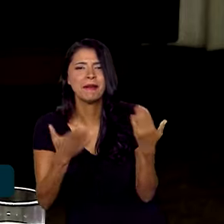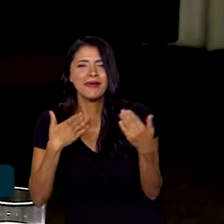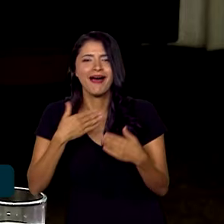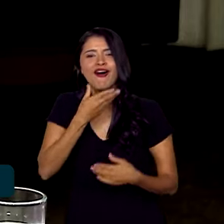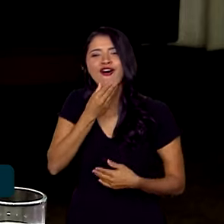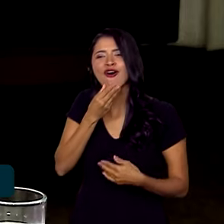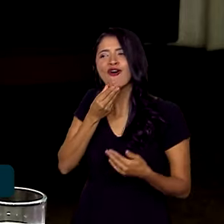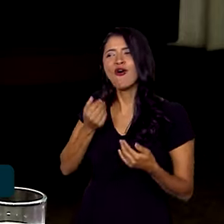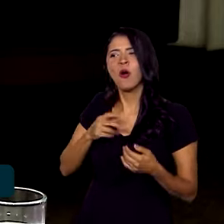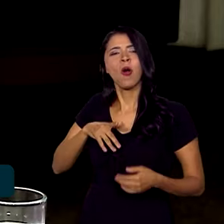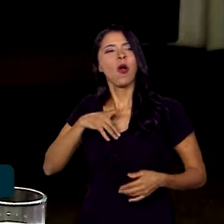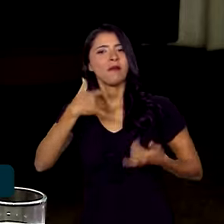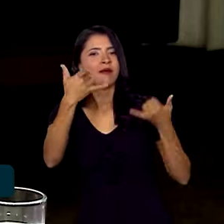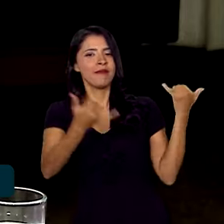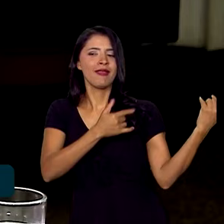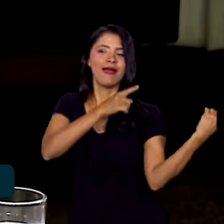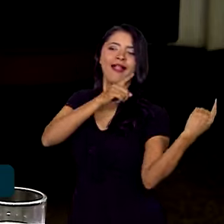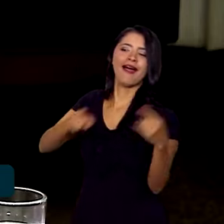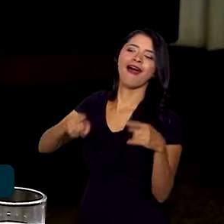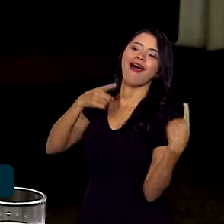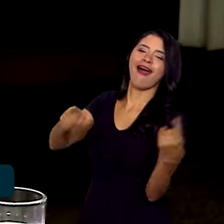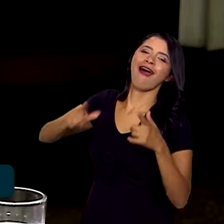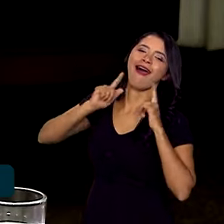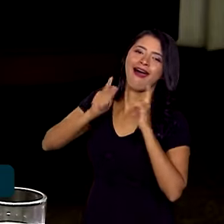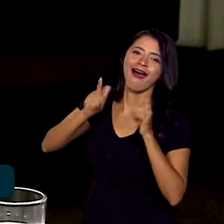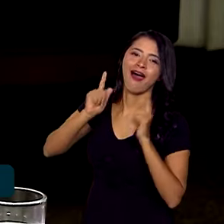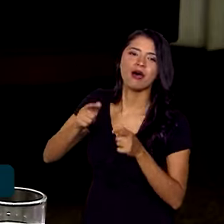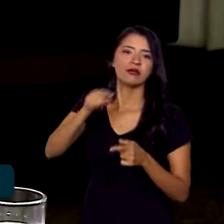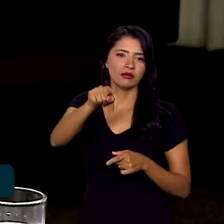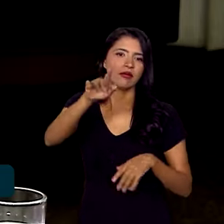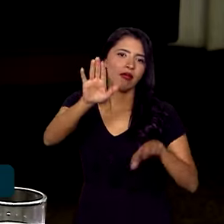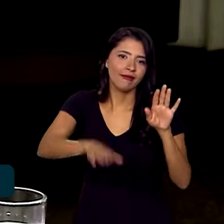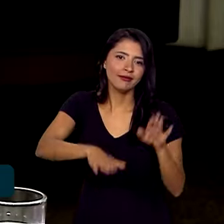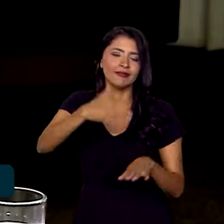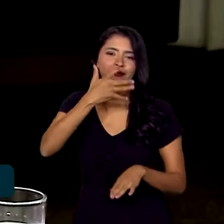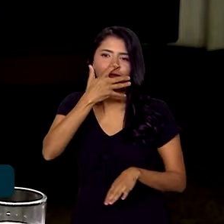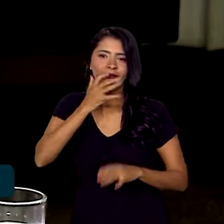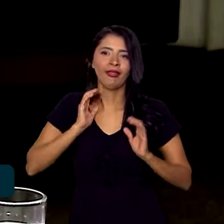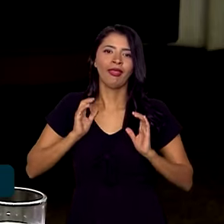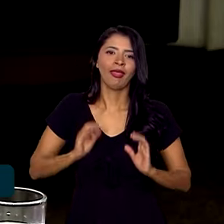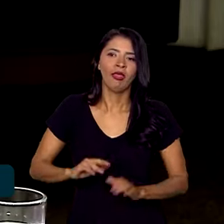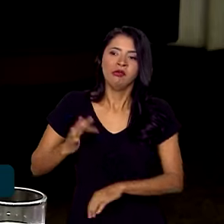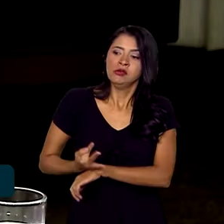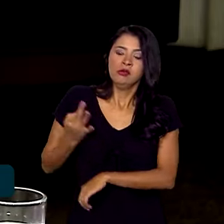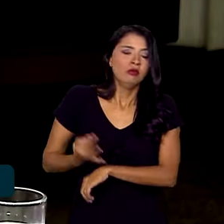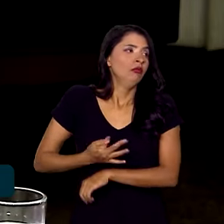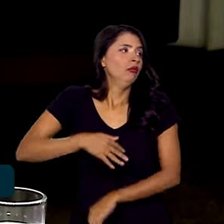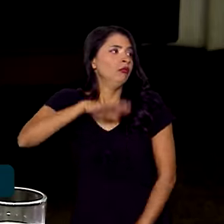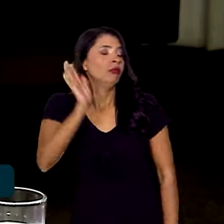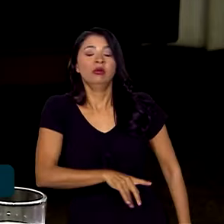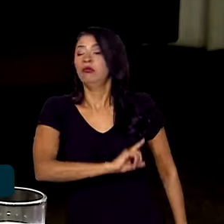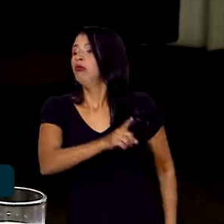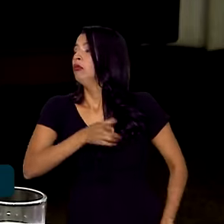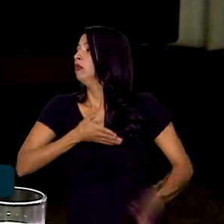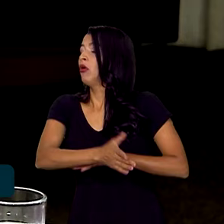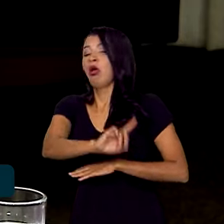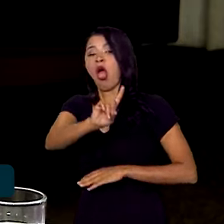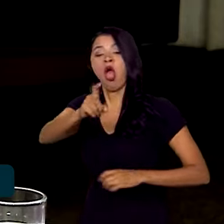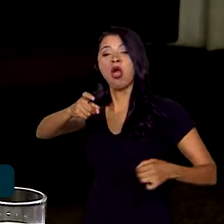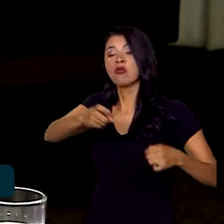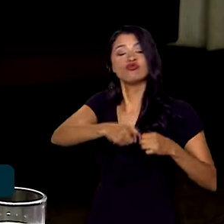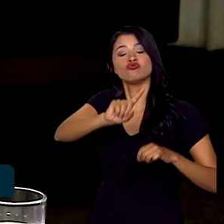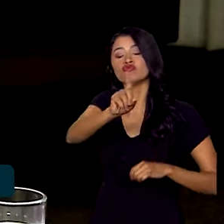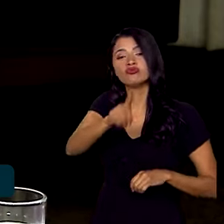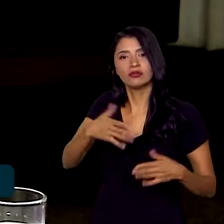um tom de brincadeira mas que às vezes reforça esse comportamento resistente do homem um homem que